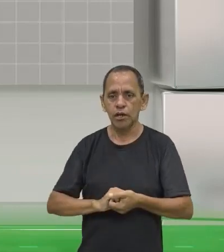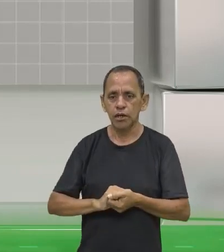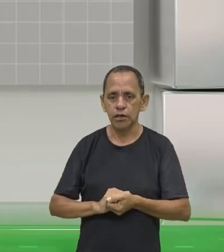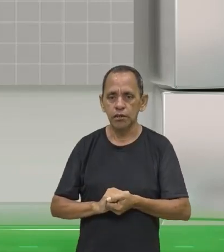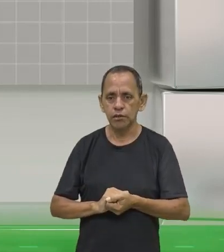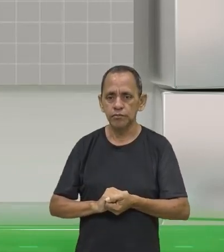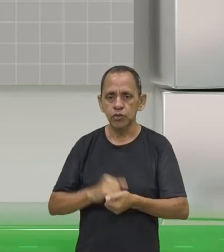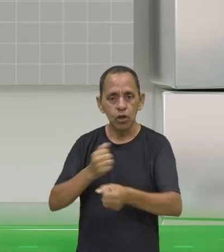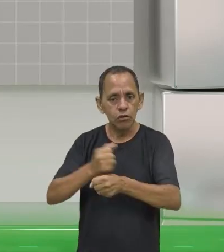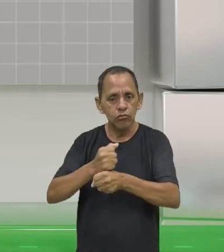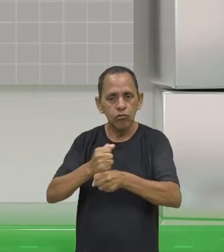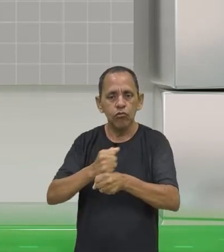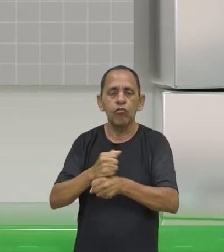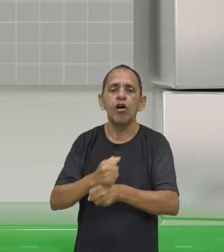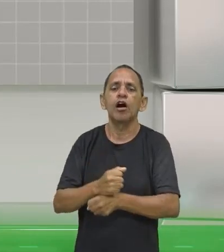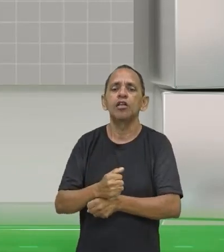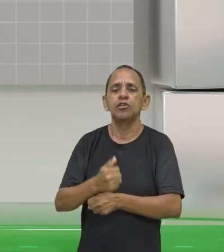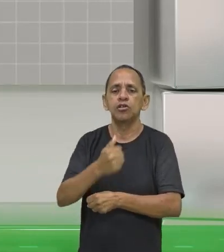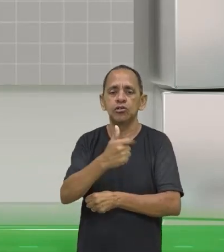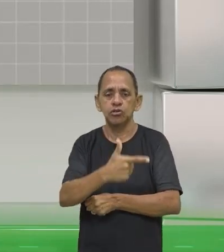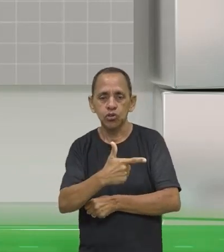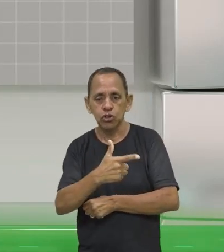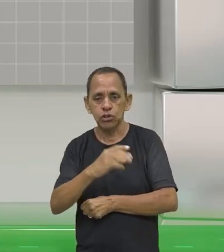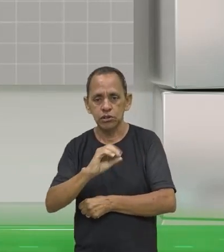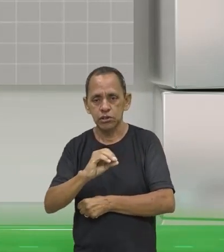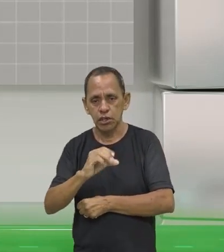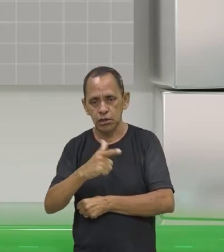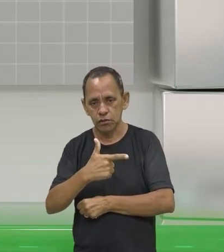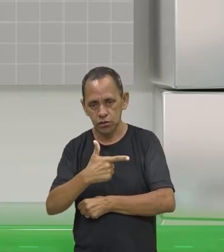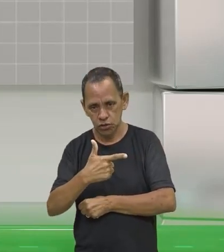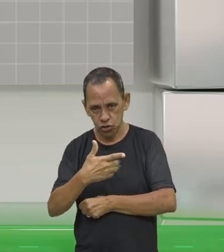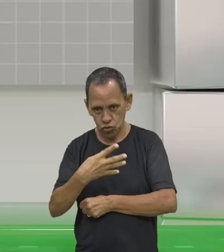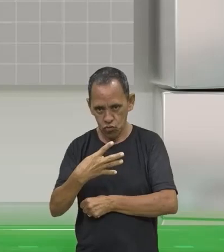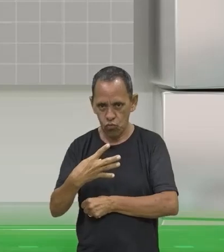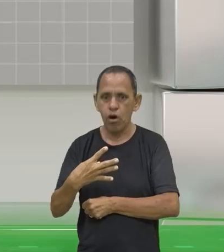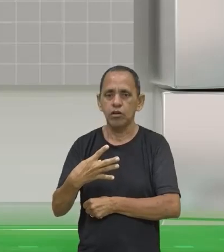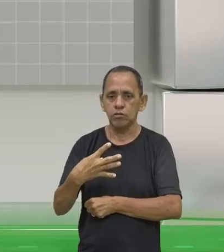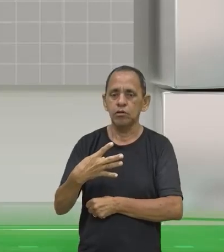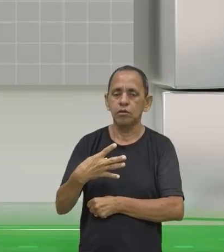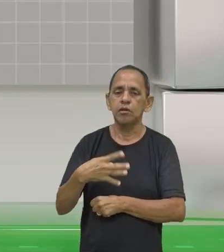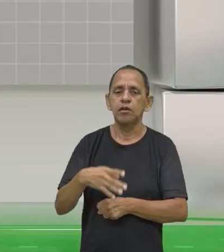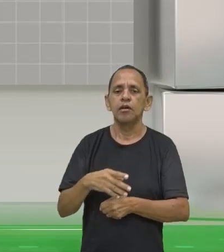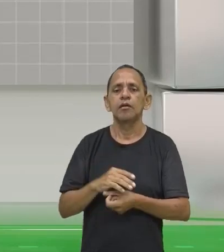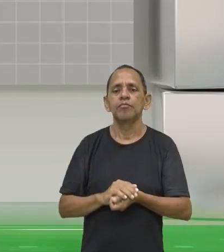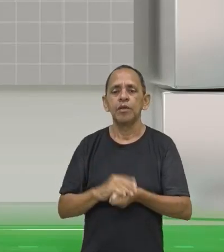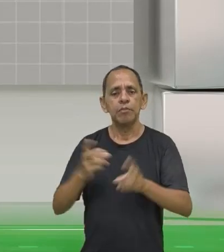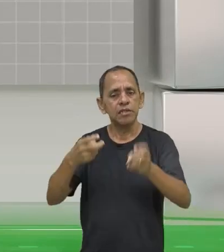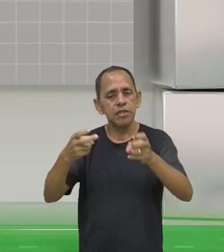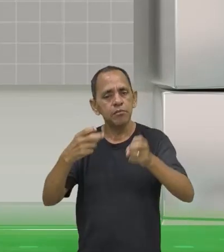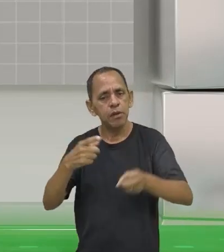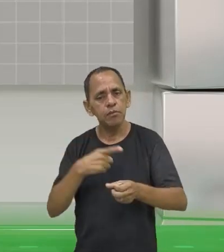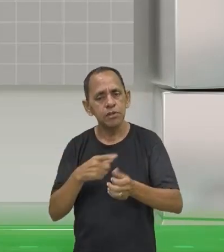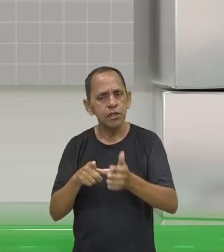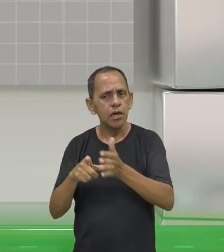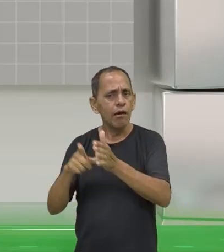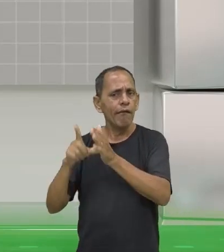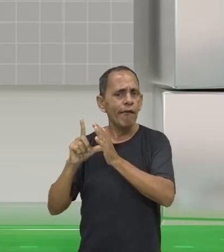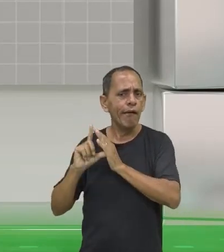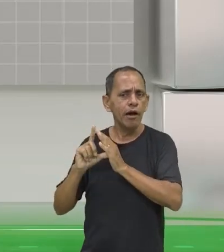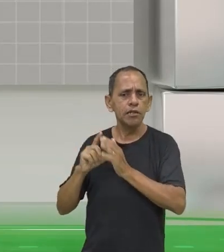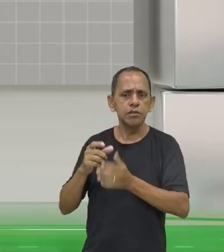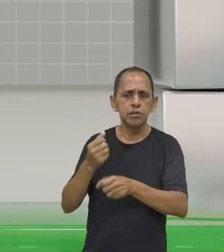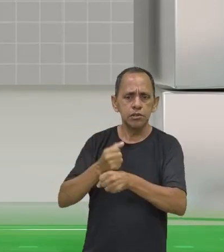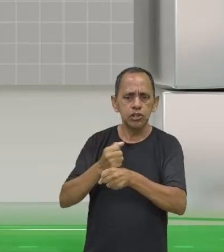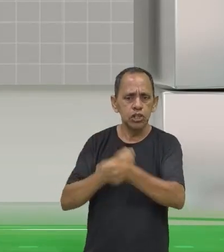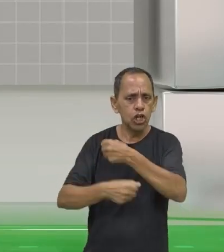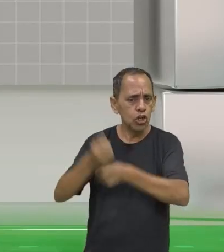ao final do ano, alguns professores ainda pedindo, né, CSA do primeiro componente, calendário de